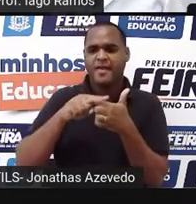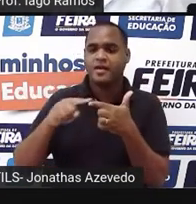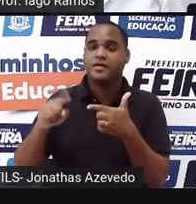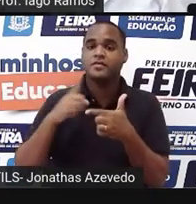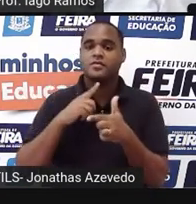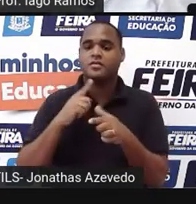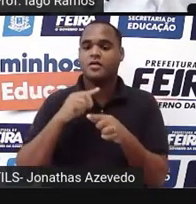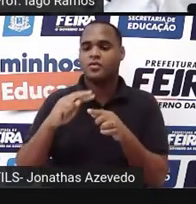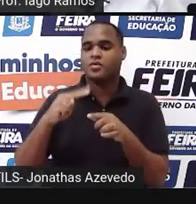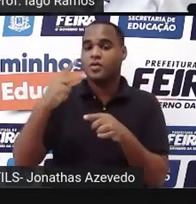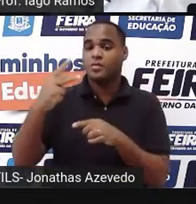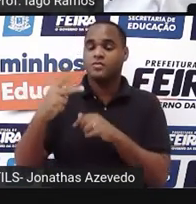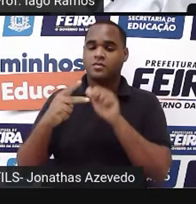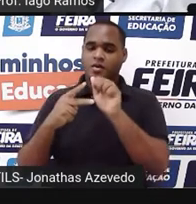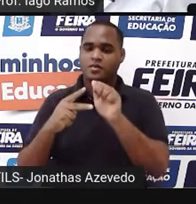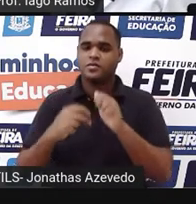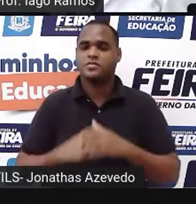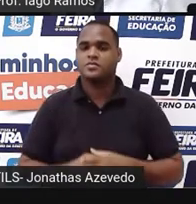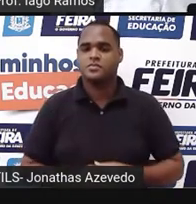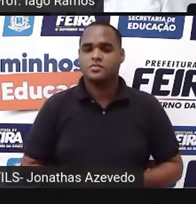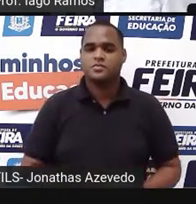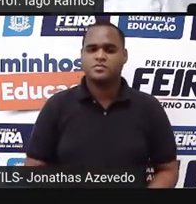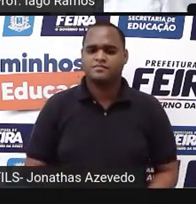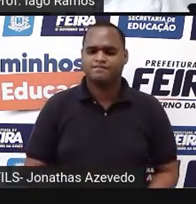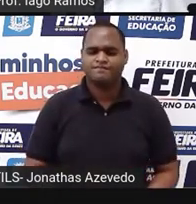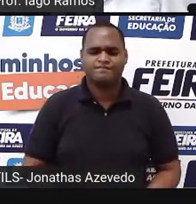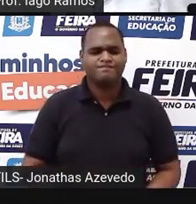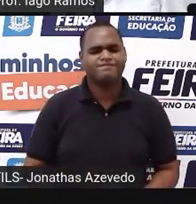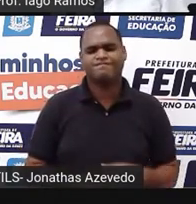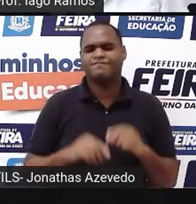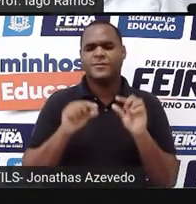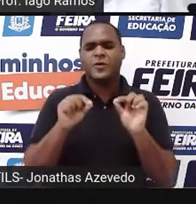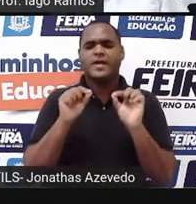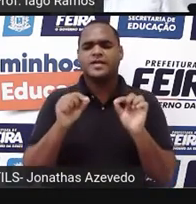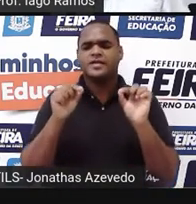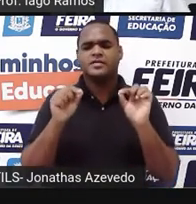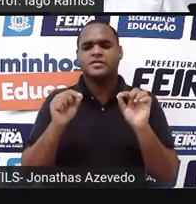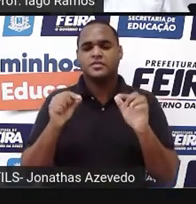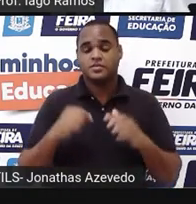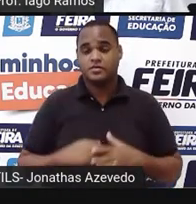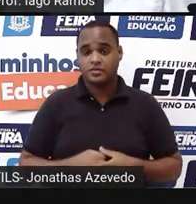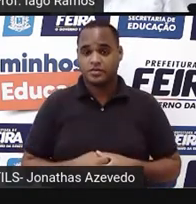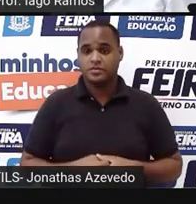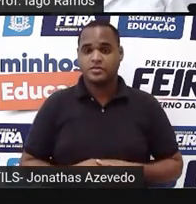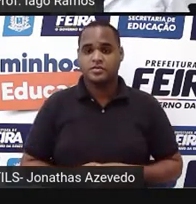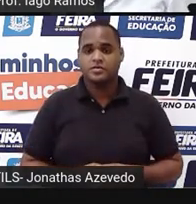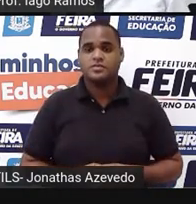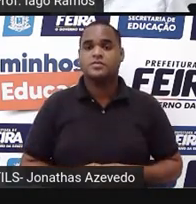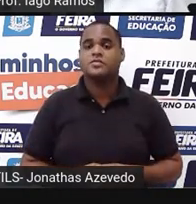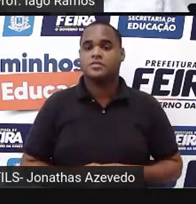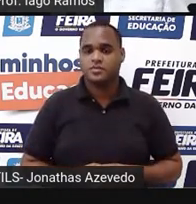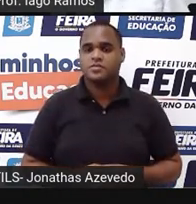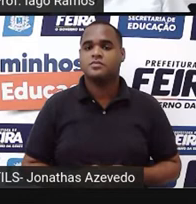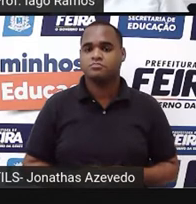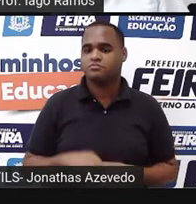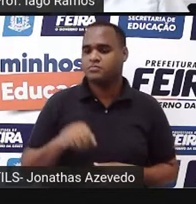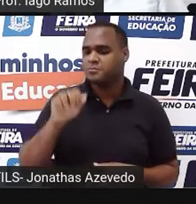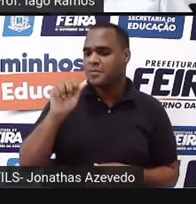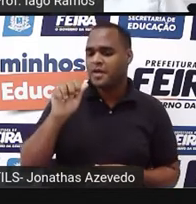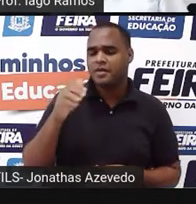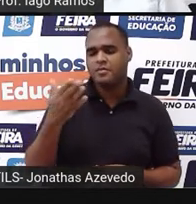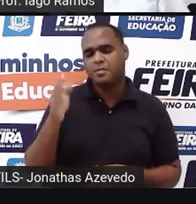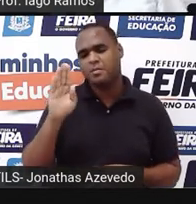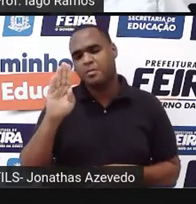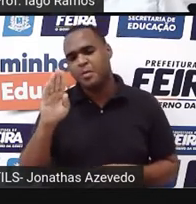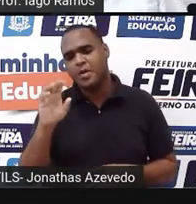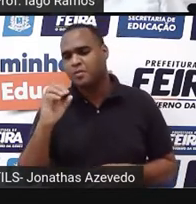o dobro de A. Mas o que é isso? Esse A, esse B